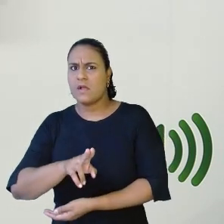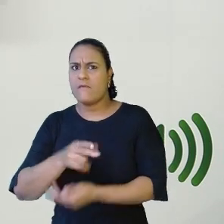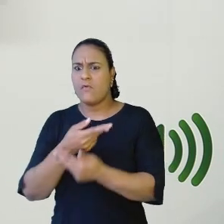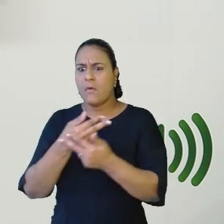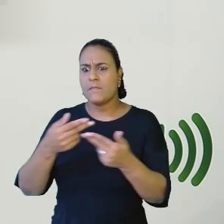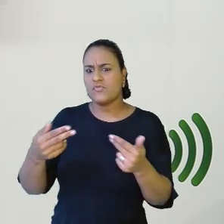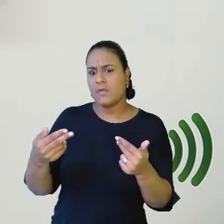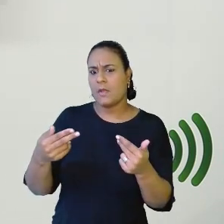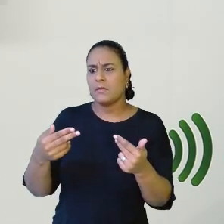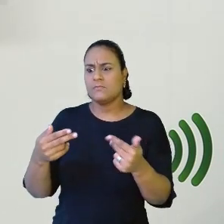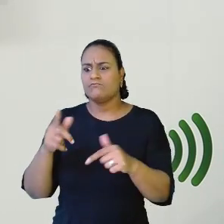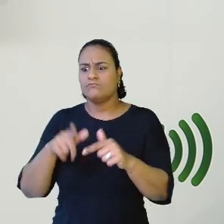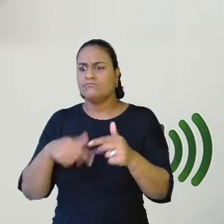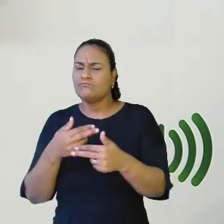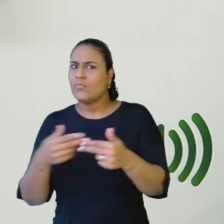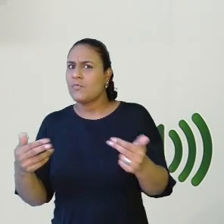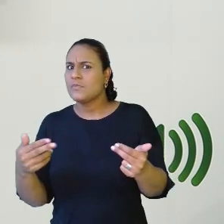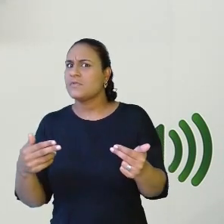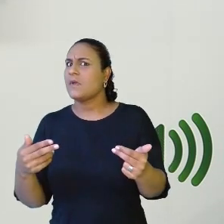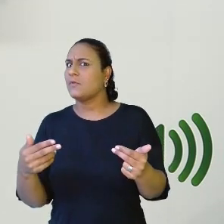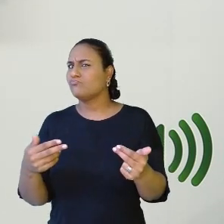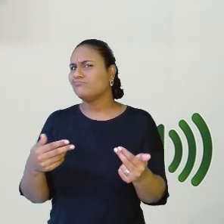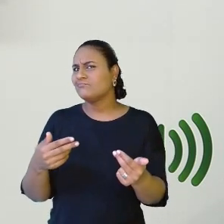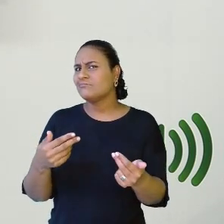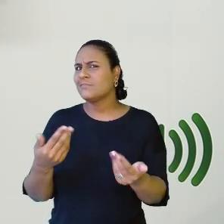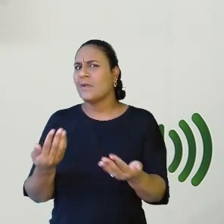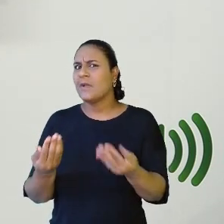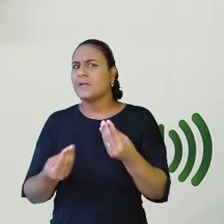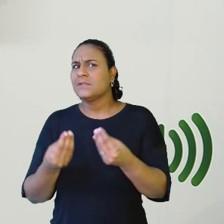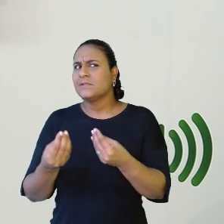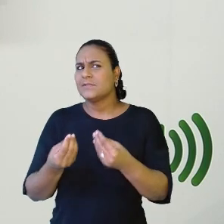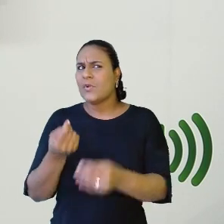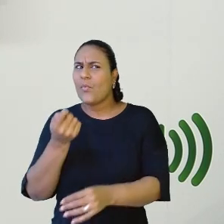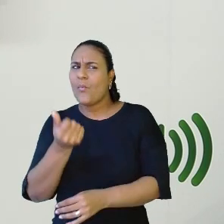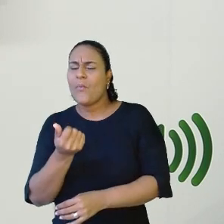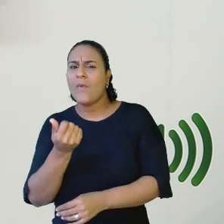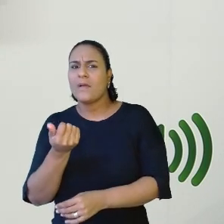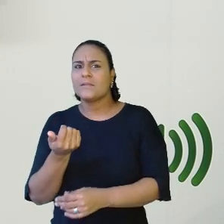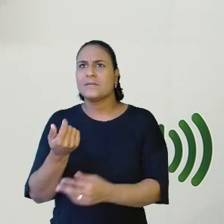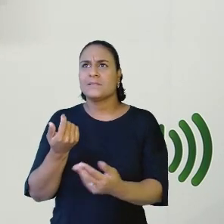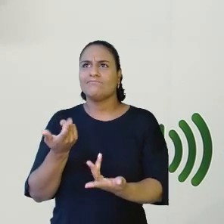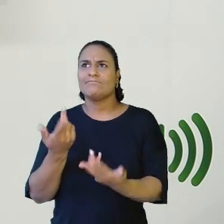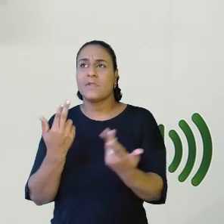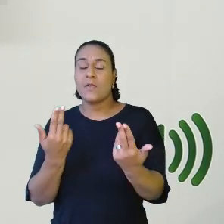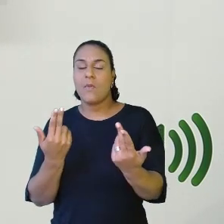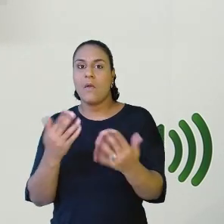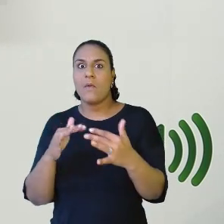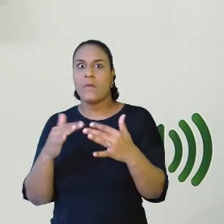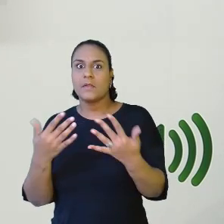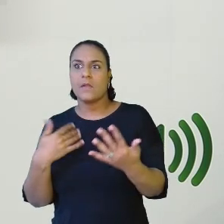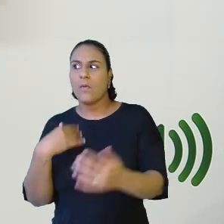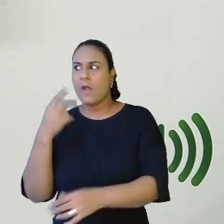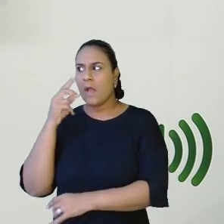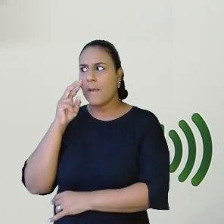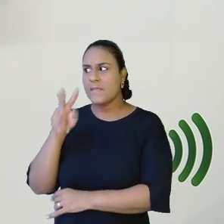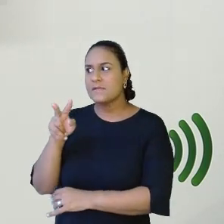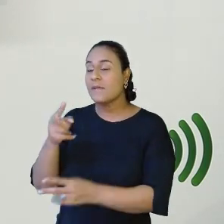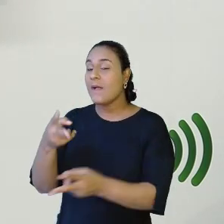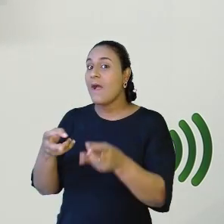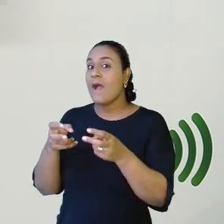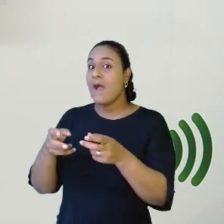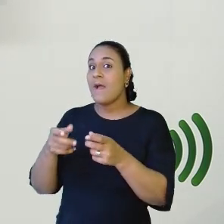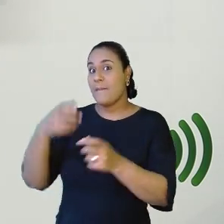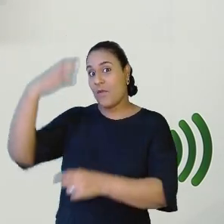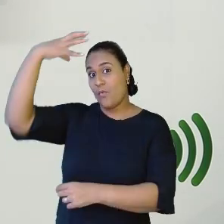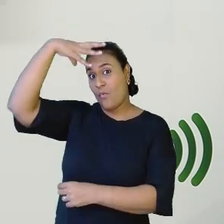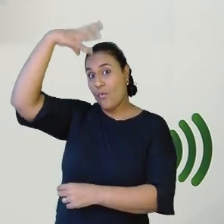na mesma corzinha. Ele usava um capuz vermelhinho, ela usava um capuz vermelhinho. Então ela sentiu vontade de conhecê-lo e